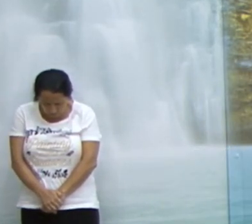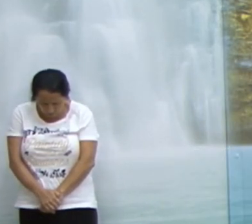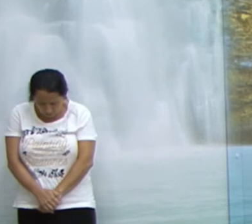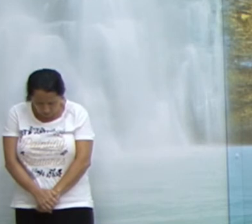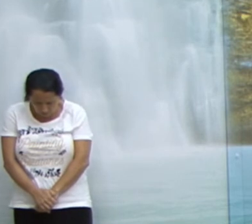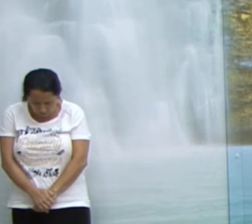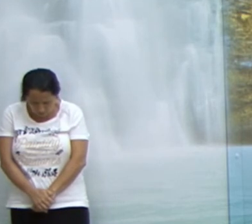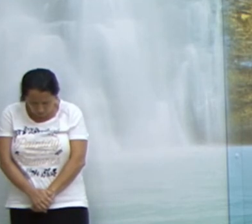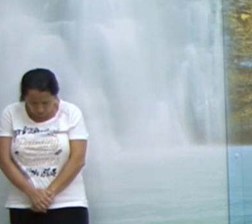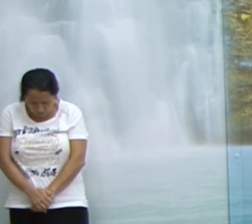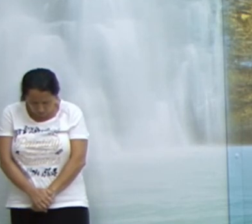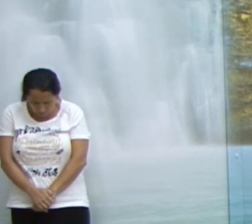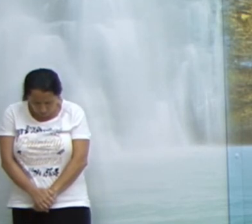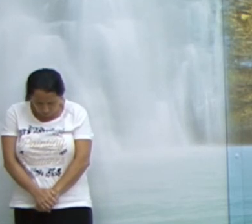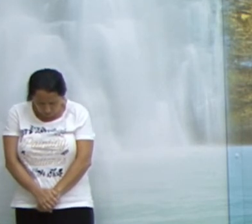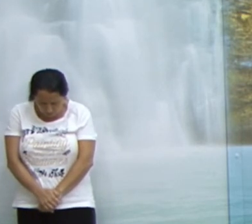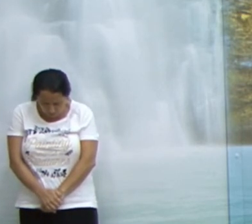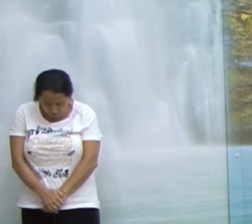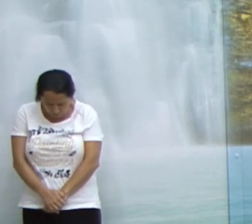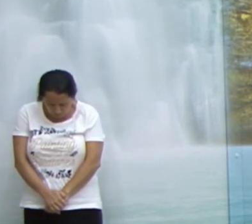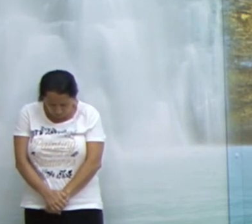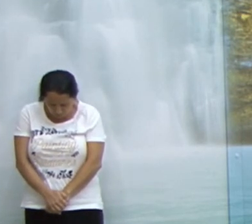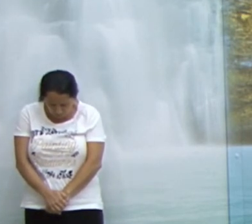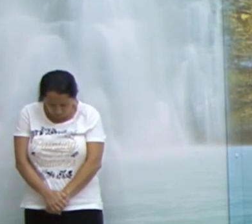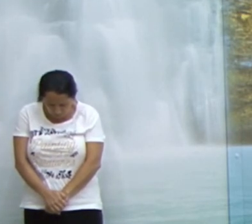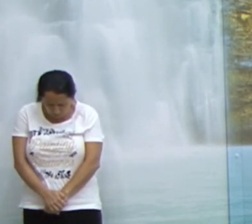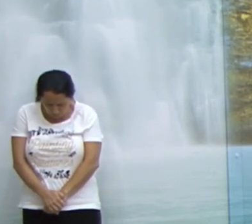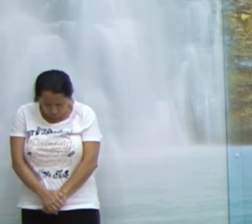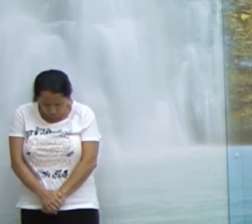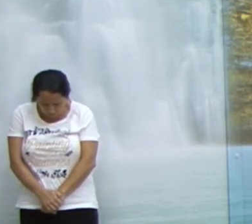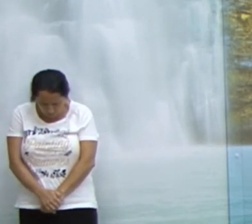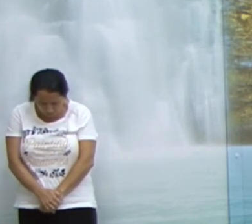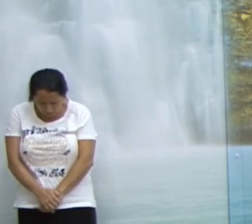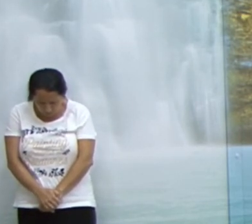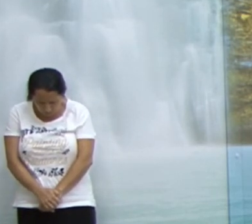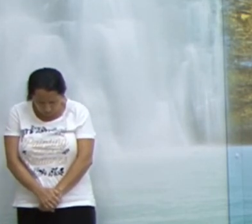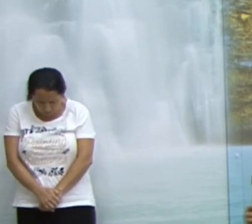O pastor Luiz, 70 anos, né, pastor Luiz? 71 anos.